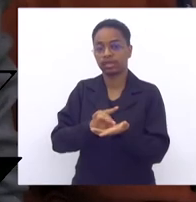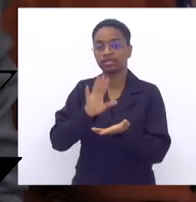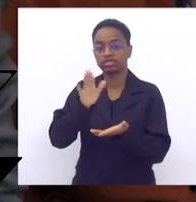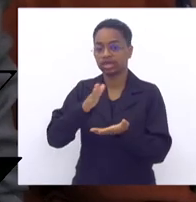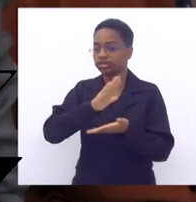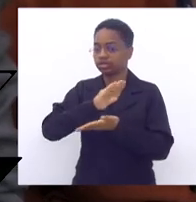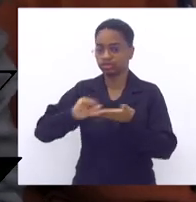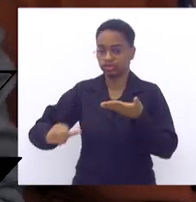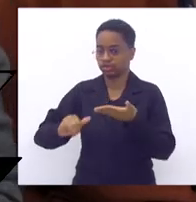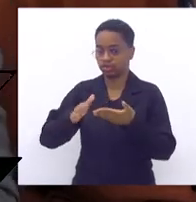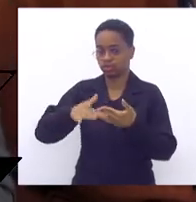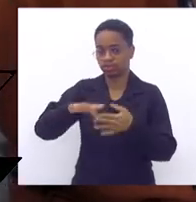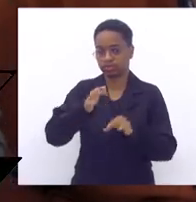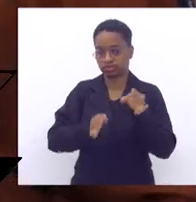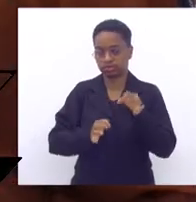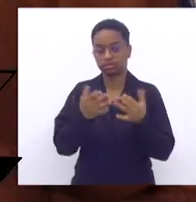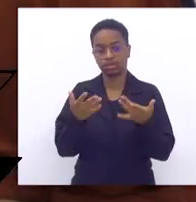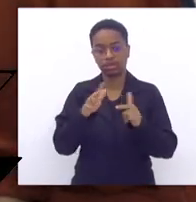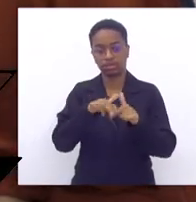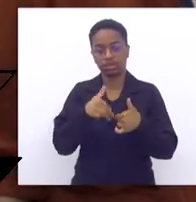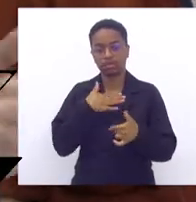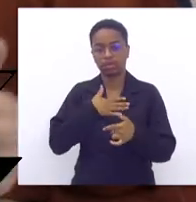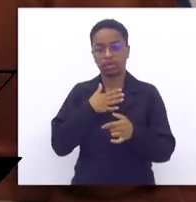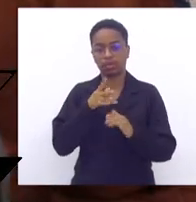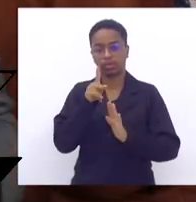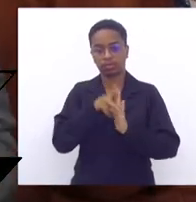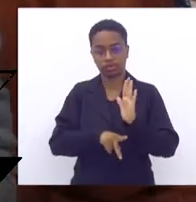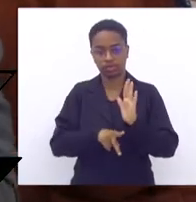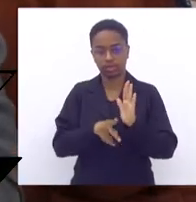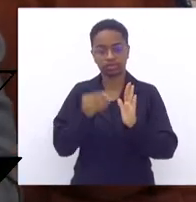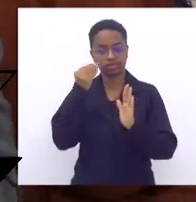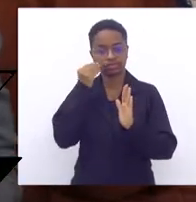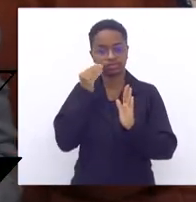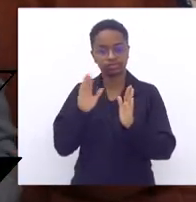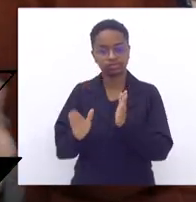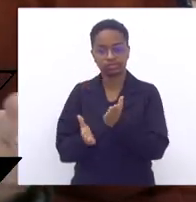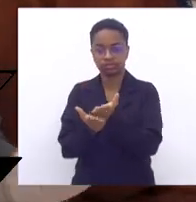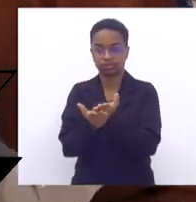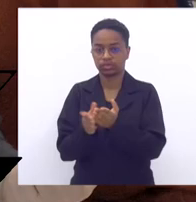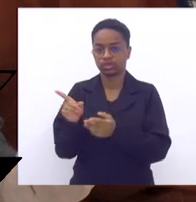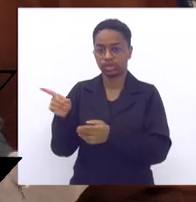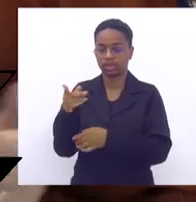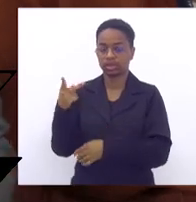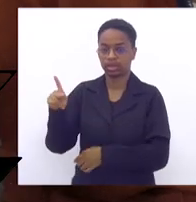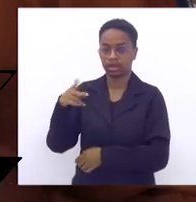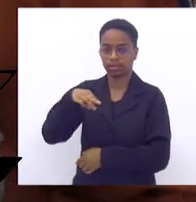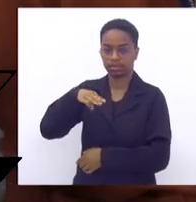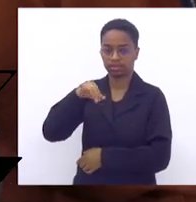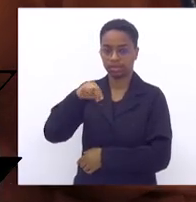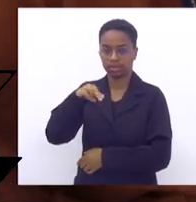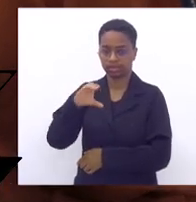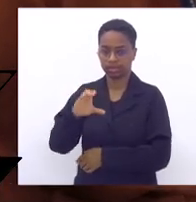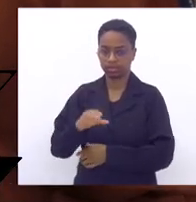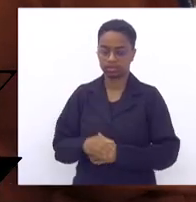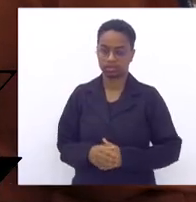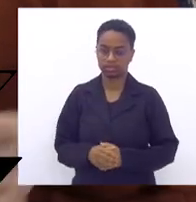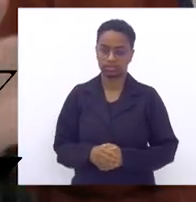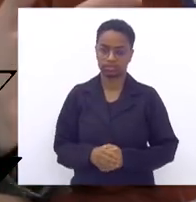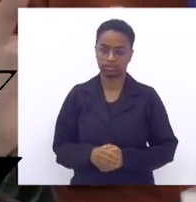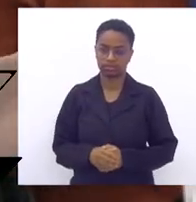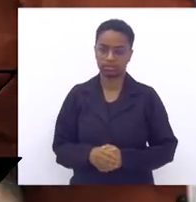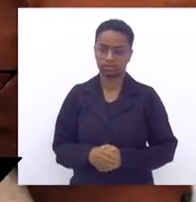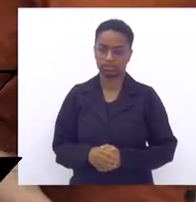derrubada judicialmente. Então, por isso, o meu projeto é pela o parecer que eu defendo é que o meu projeto seja anexado ao do deputado Mink. Perfeito.